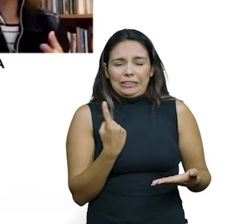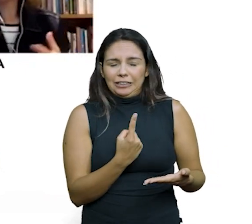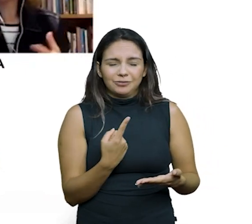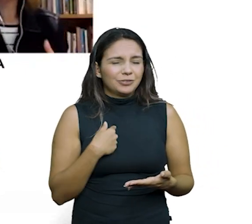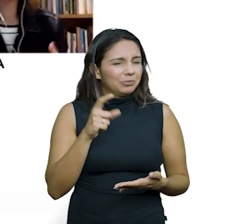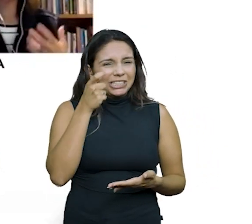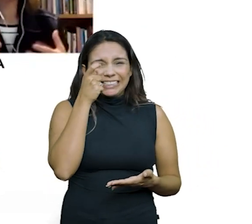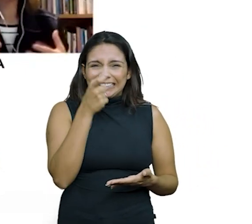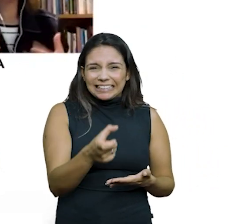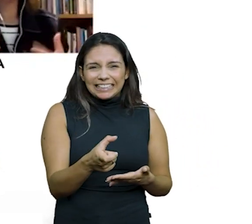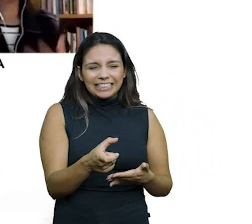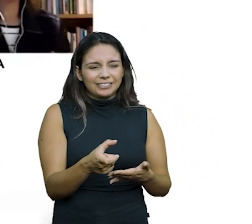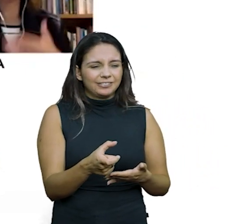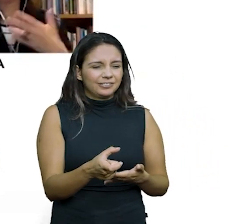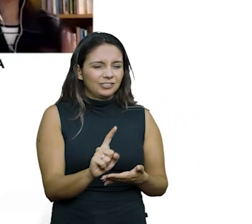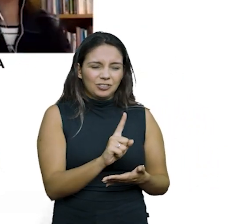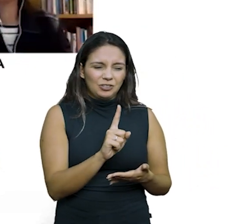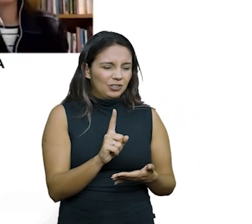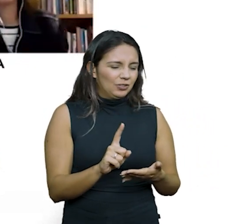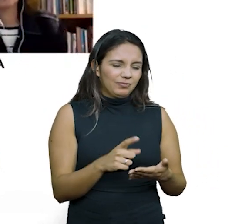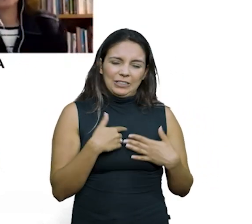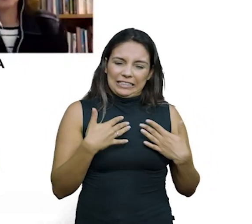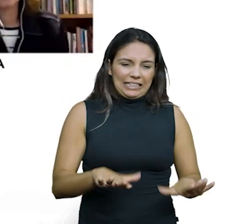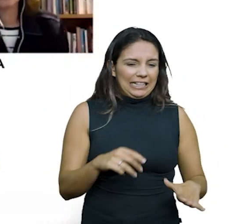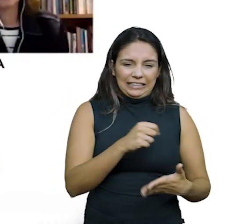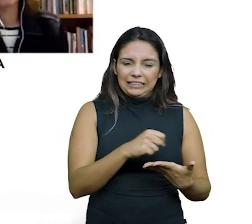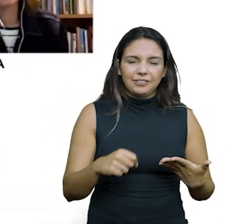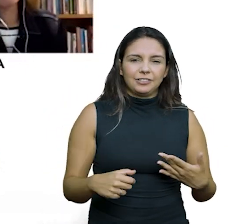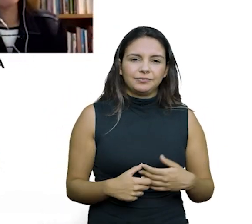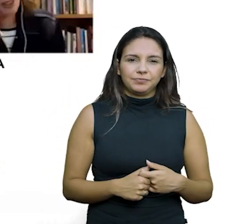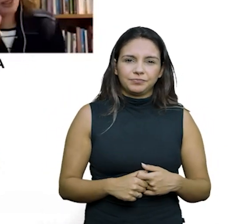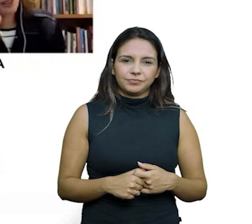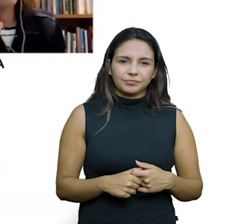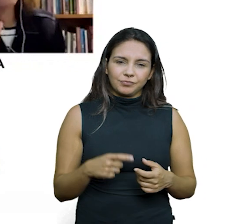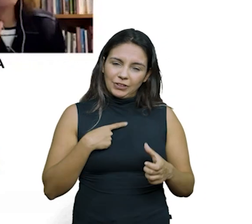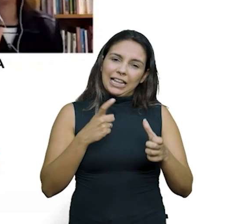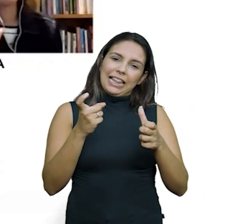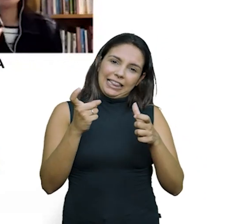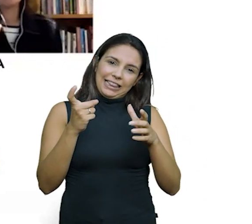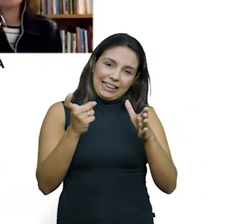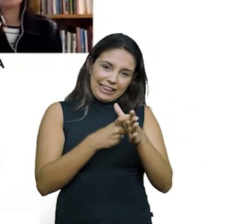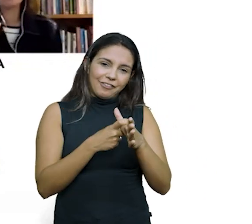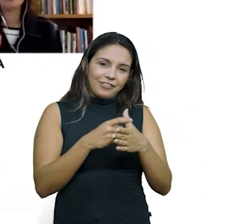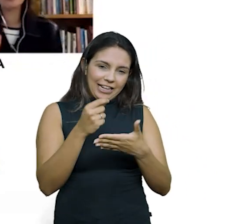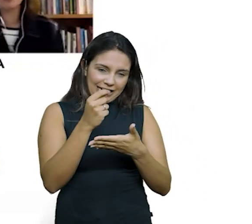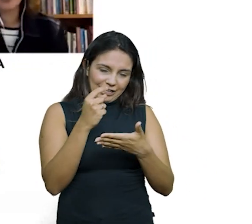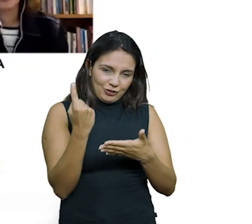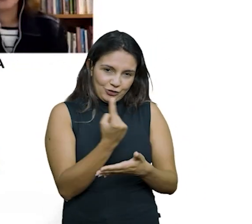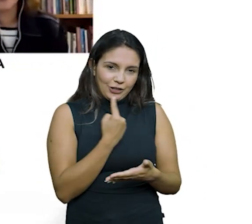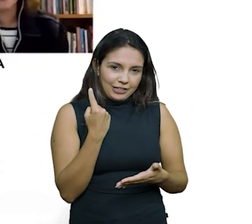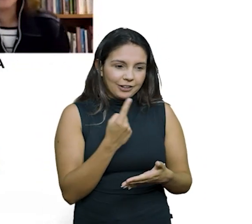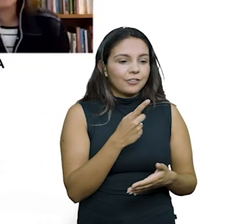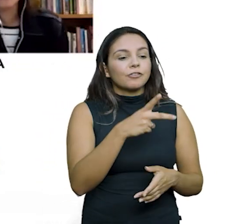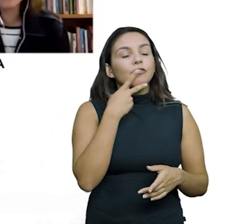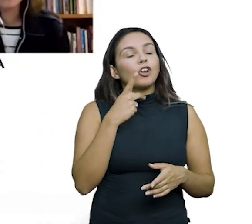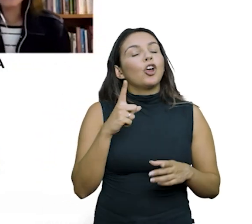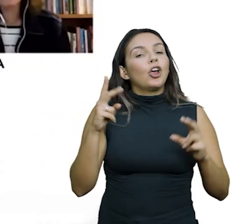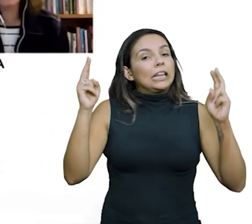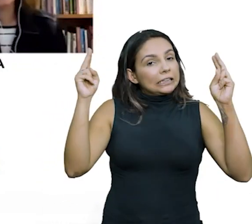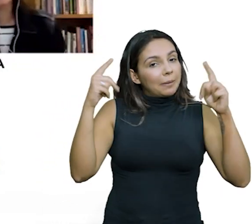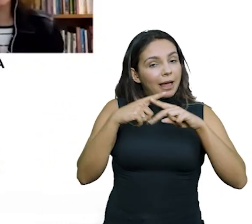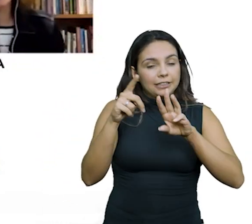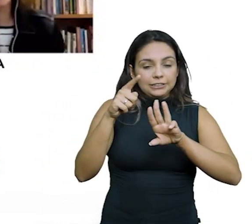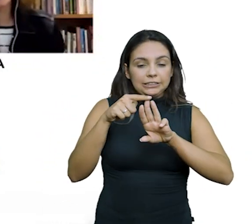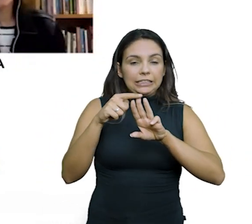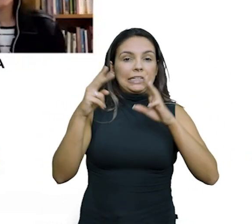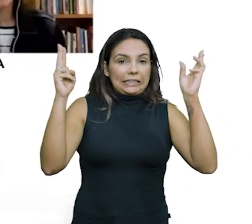mas eu não me vi escrevendo sobre aquilo. Então, por enquanto, estou devendo o livro sobre a solidão. Mas Solidão do Bem, pelo